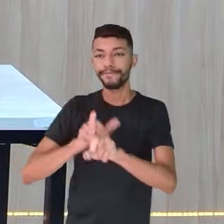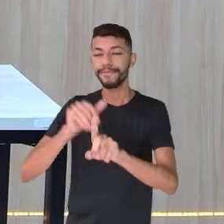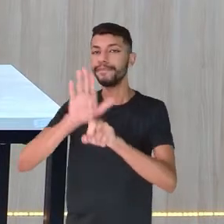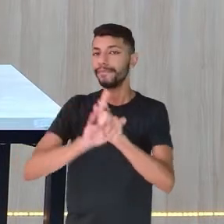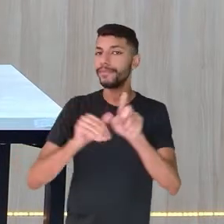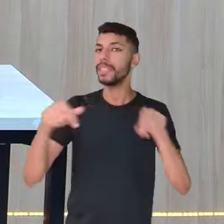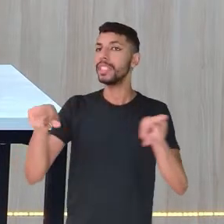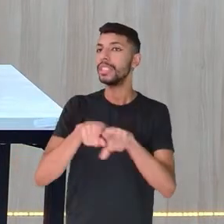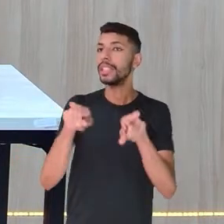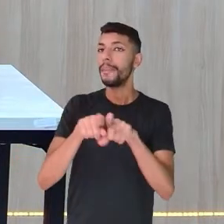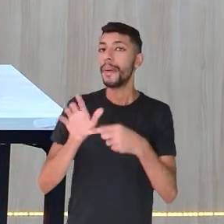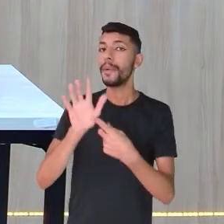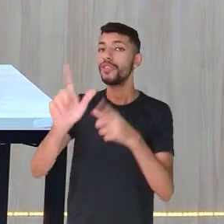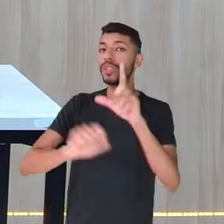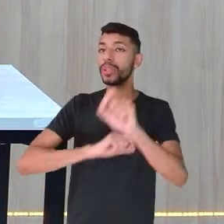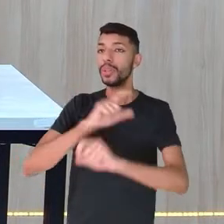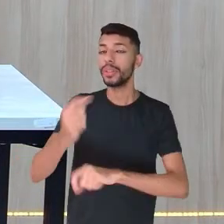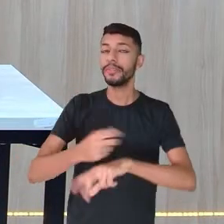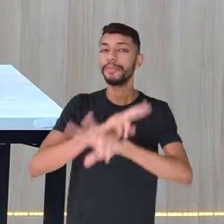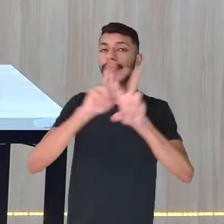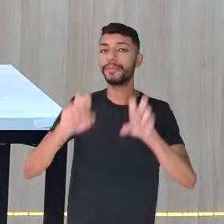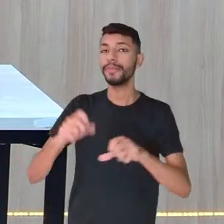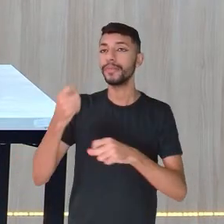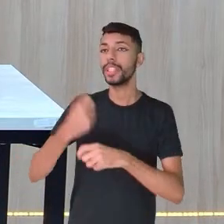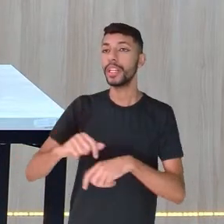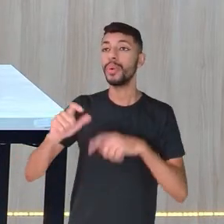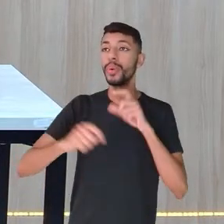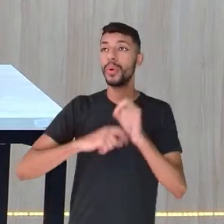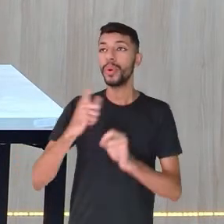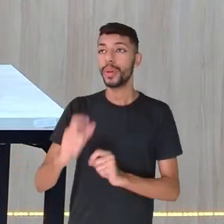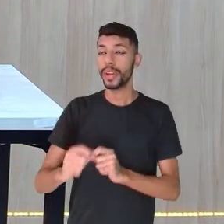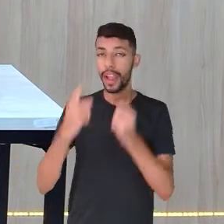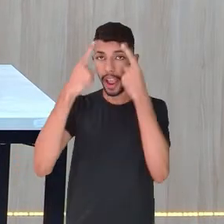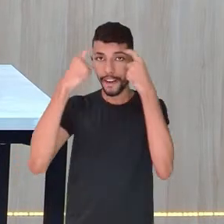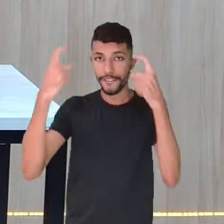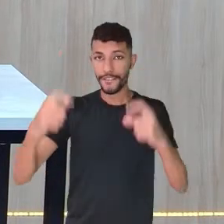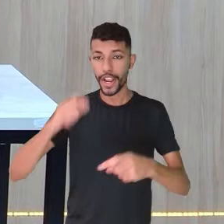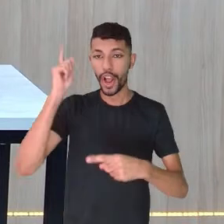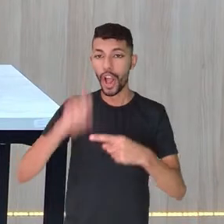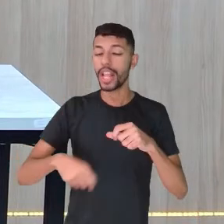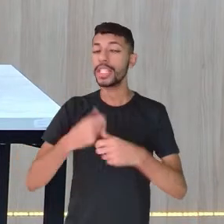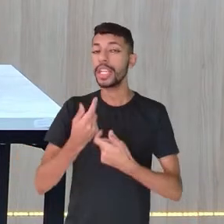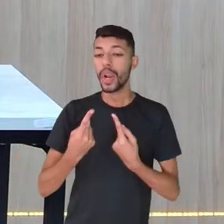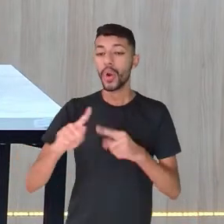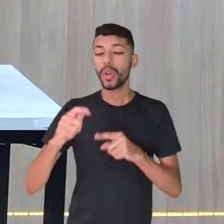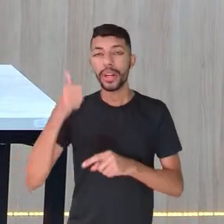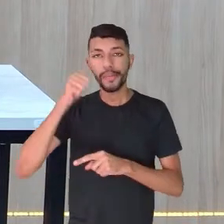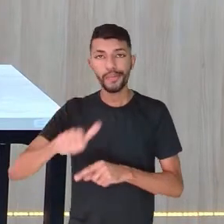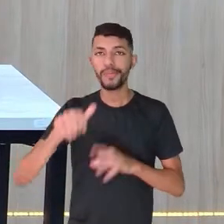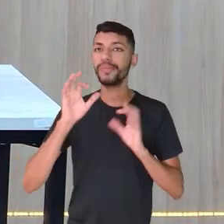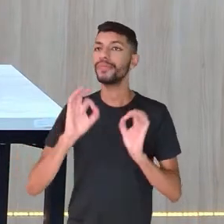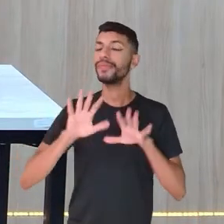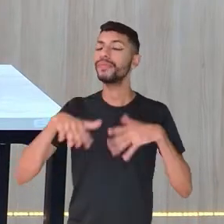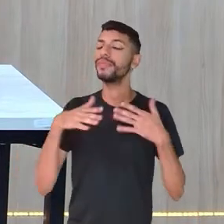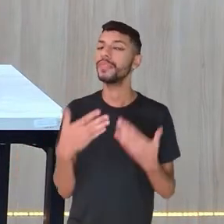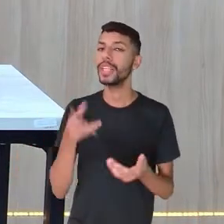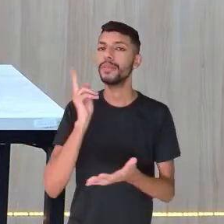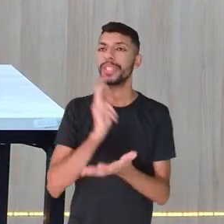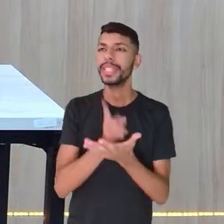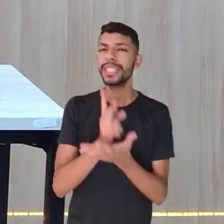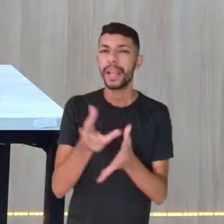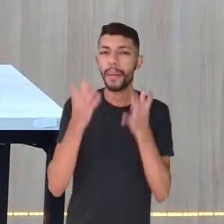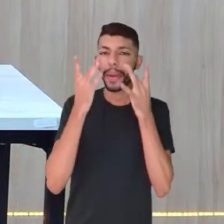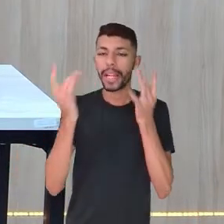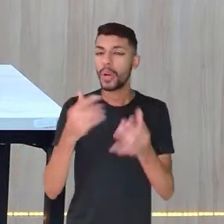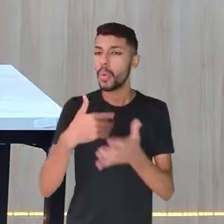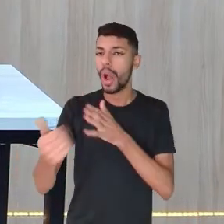essa causa aí em relação, né, à violência contra a mulher. Então, fiquem bastante atentos e qualquer tipo de toque que